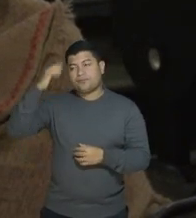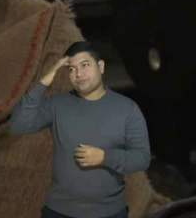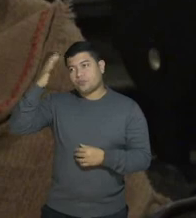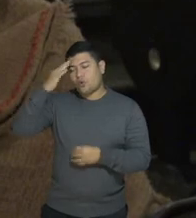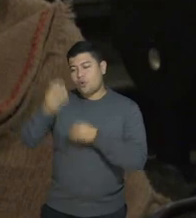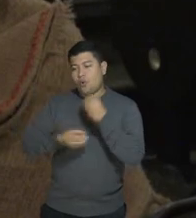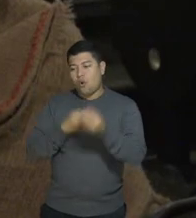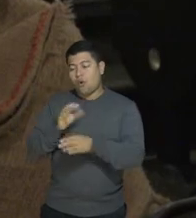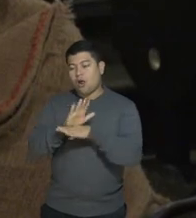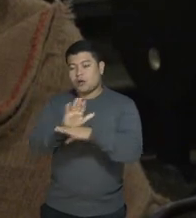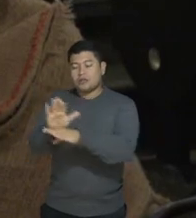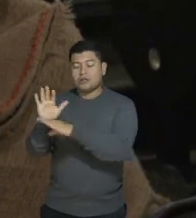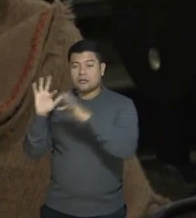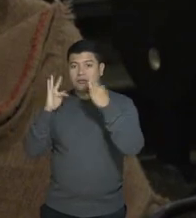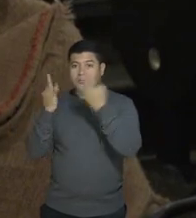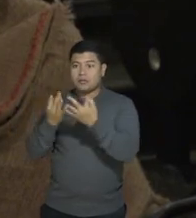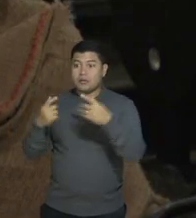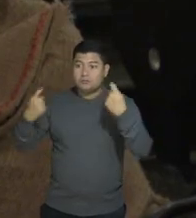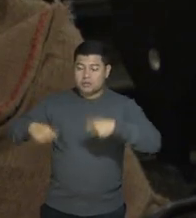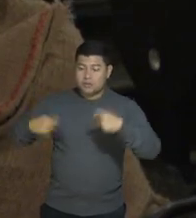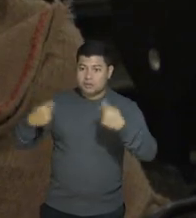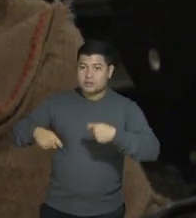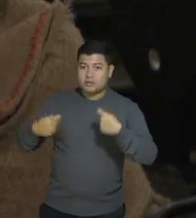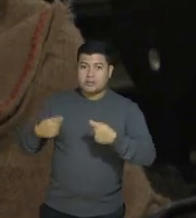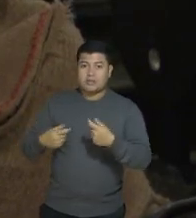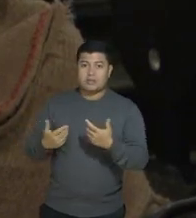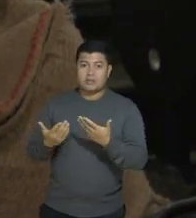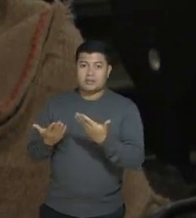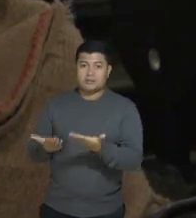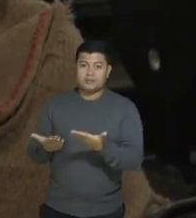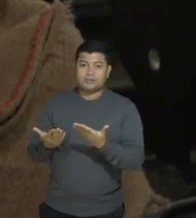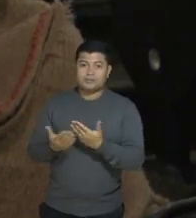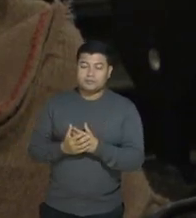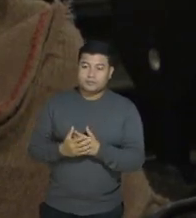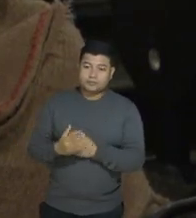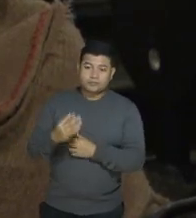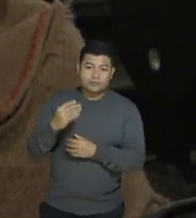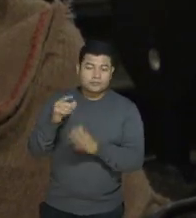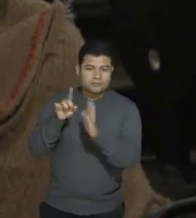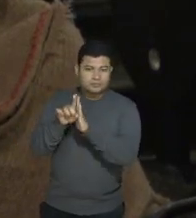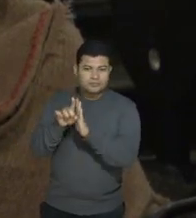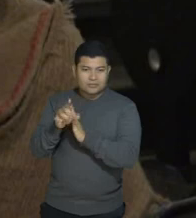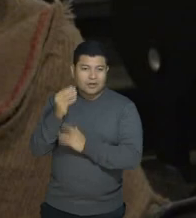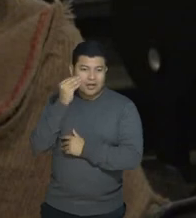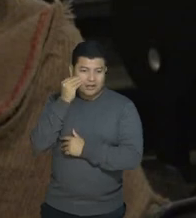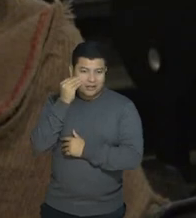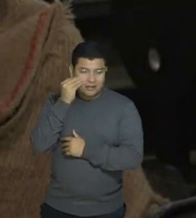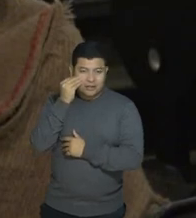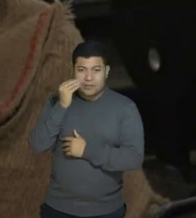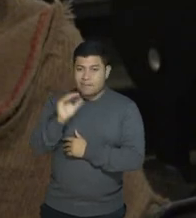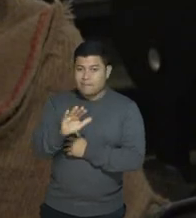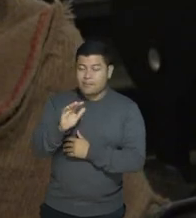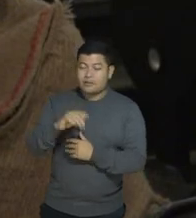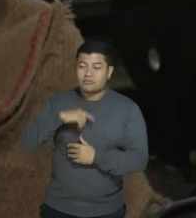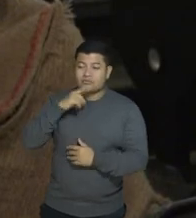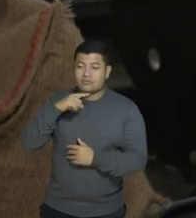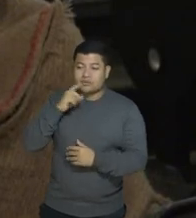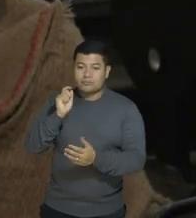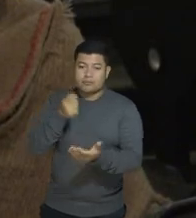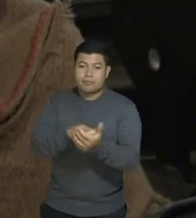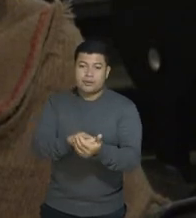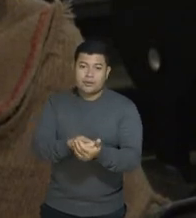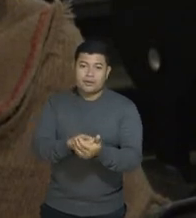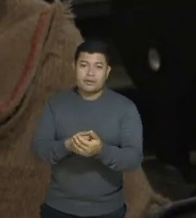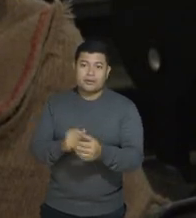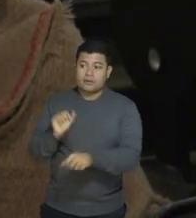essas famílias que precisam desse exame, mas não tem condições, não tem como, e esperar pelo SUS